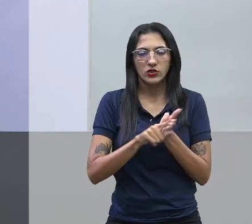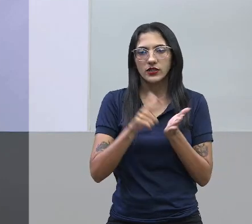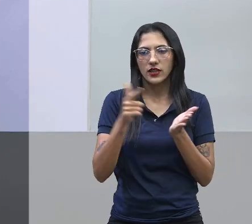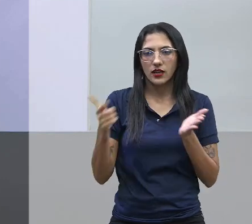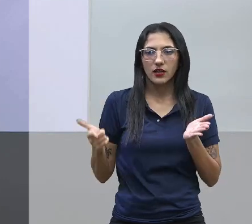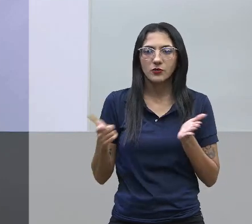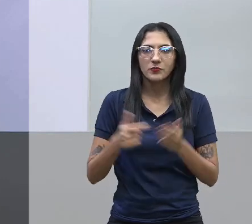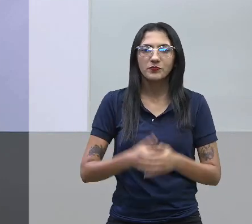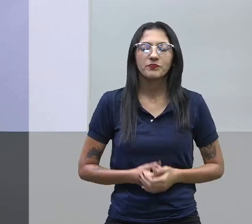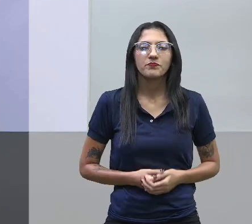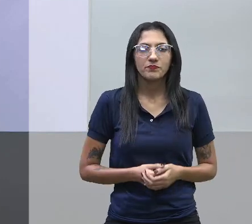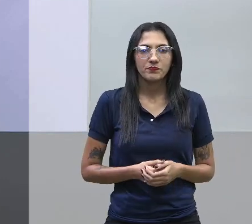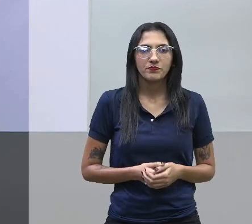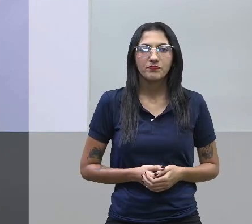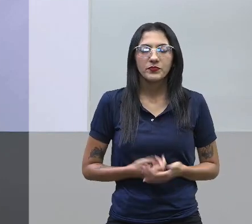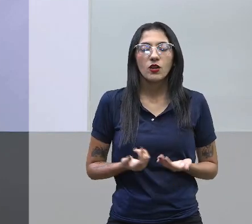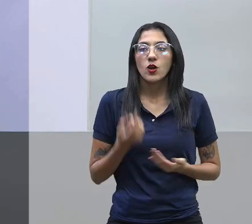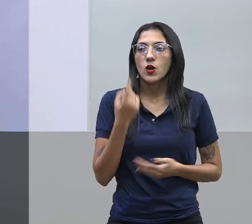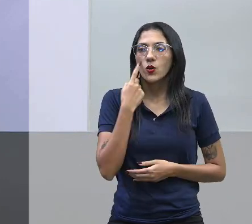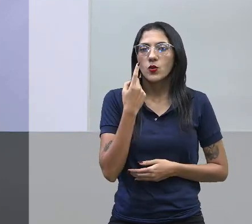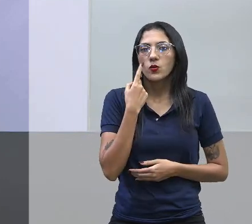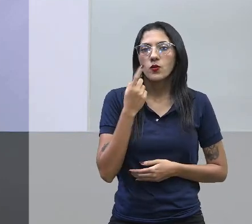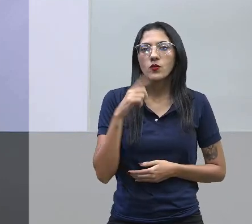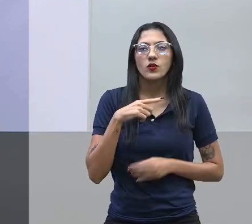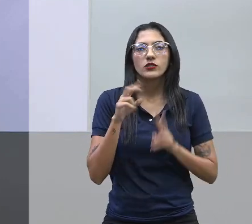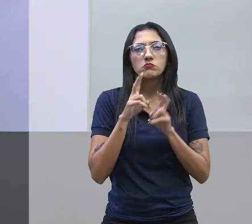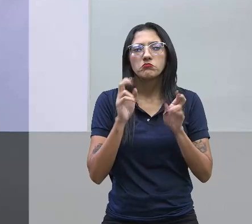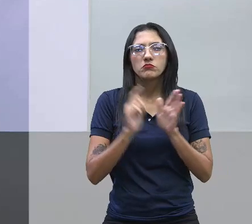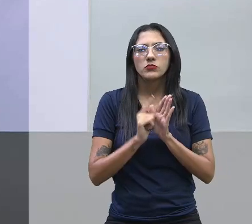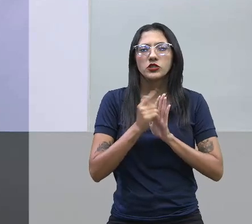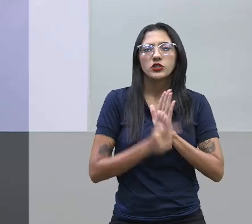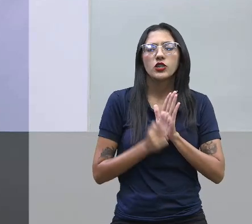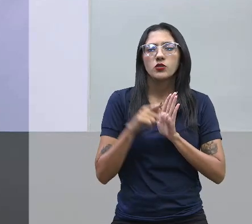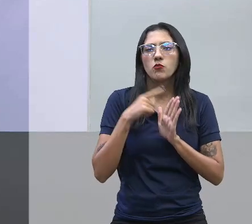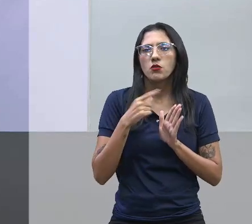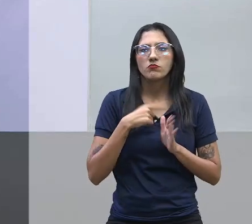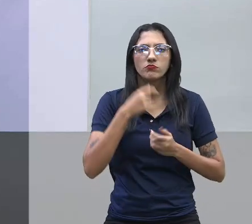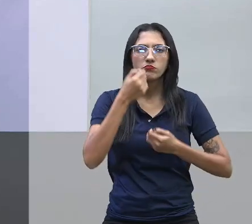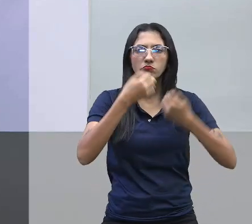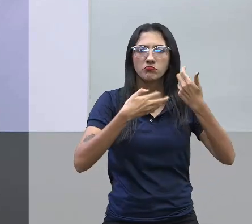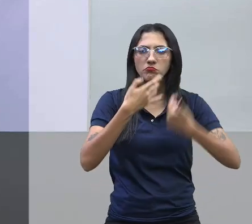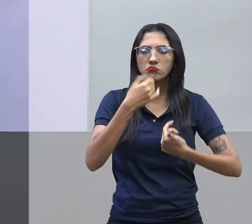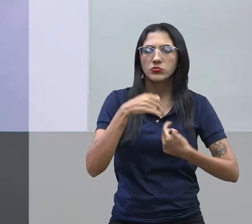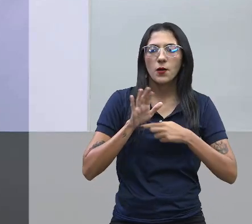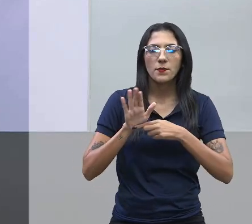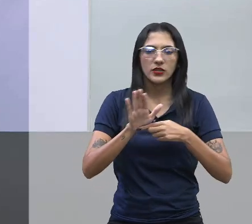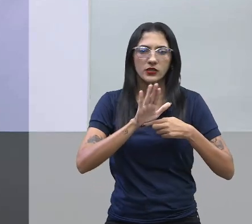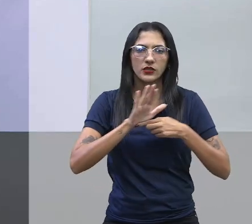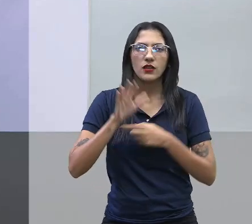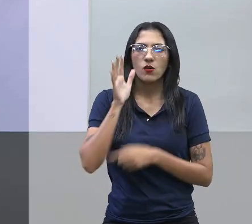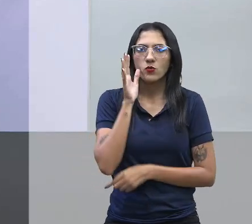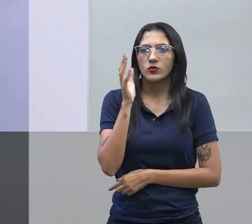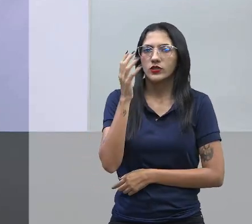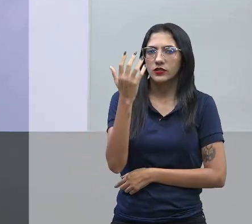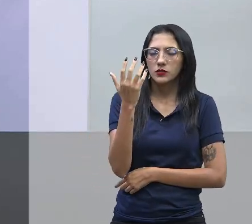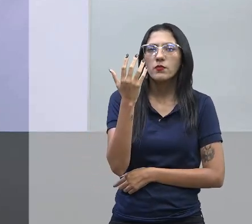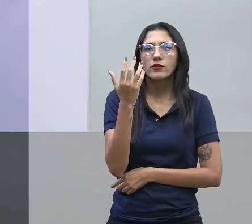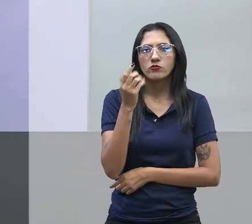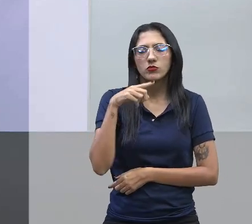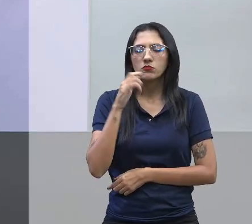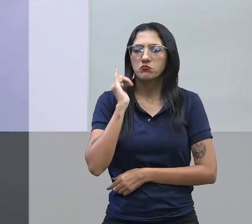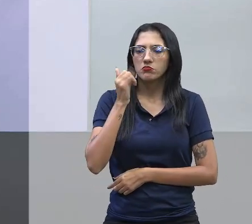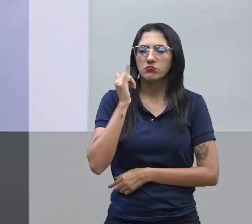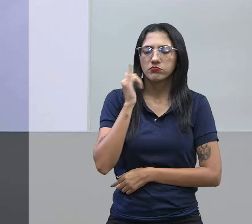ver o gênero jornalístico, que ele trabalha em torno de apresentar fatos com uma